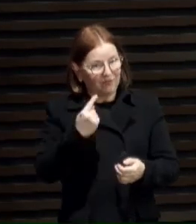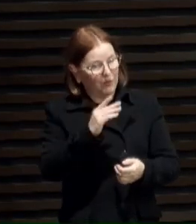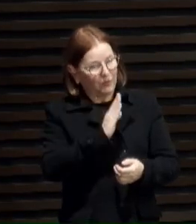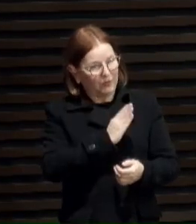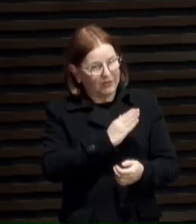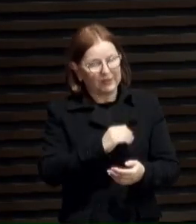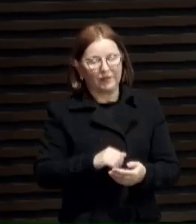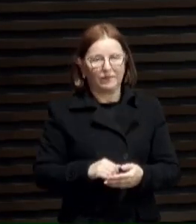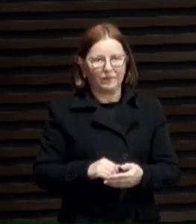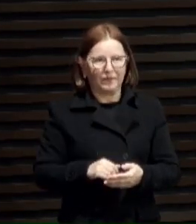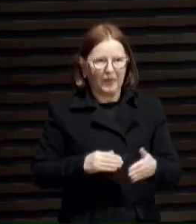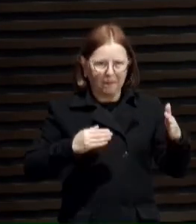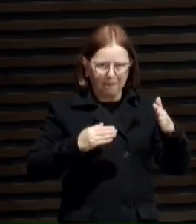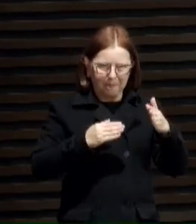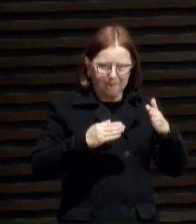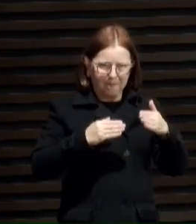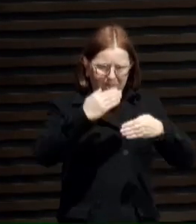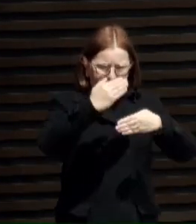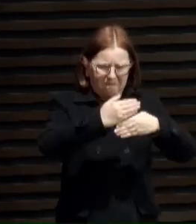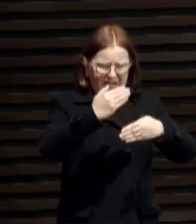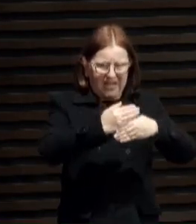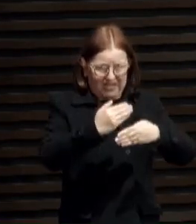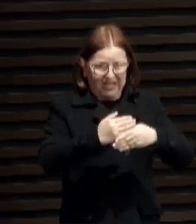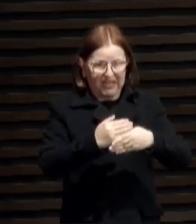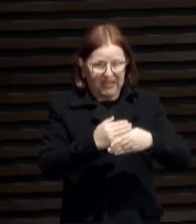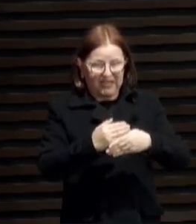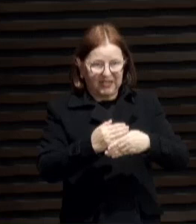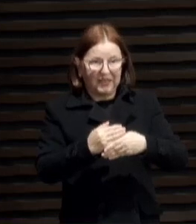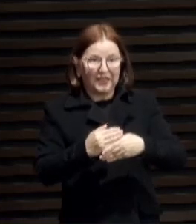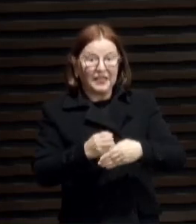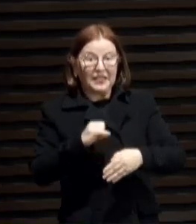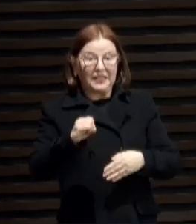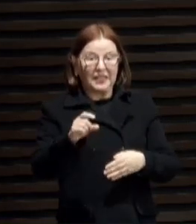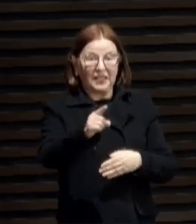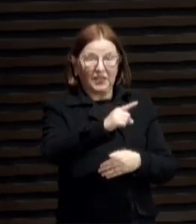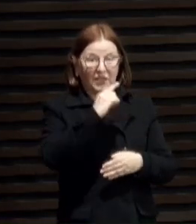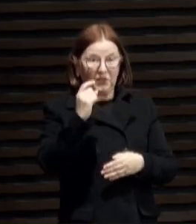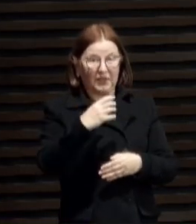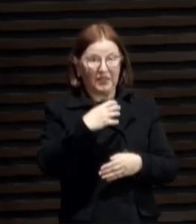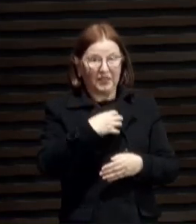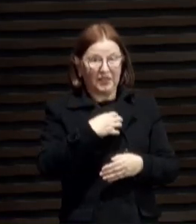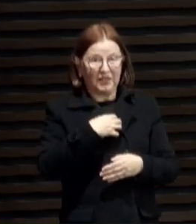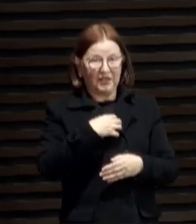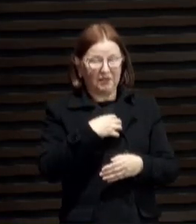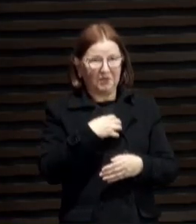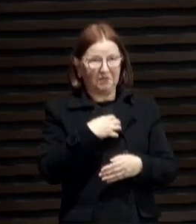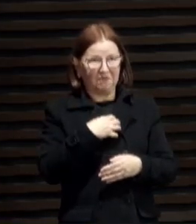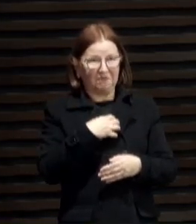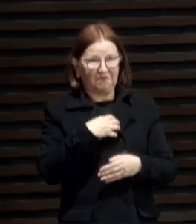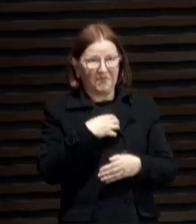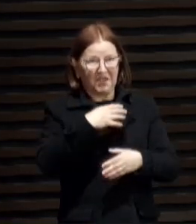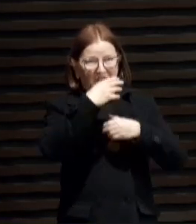São barreiras que criamos em relação a Deus quando nos sentimos fortes, colocando algo como o